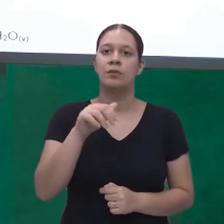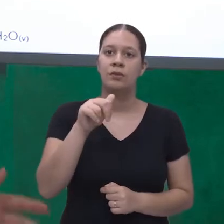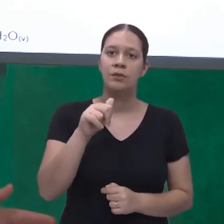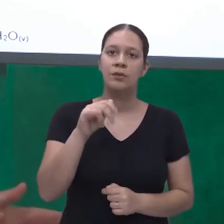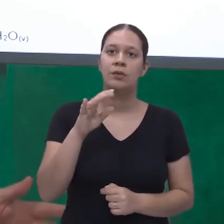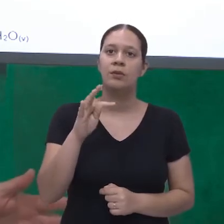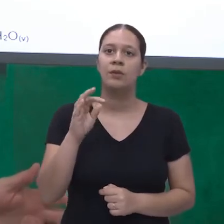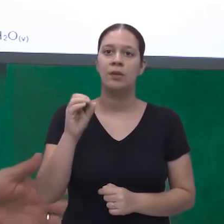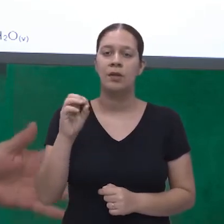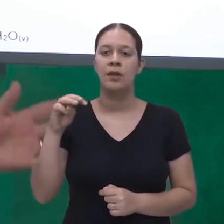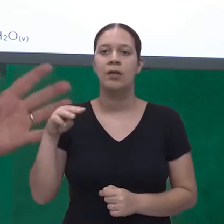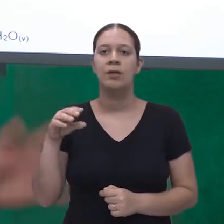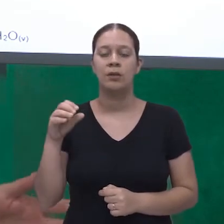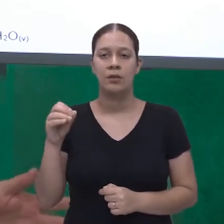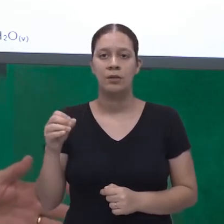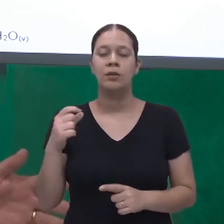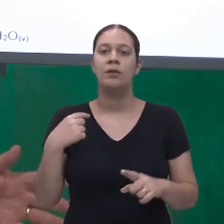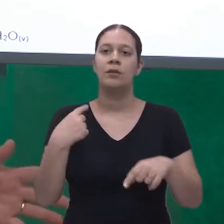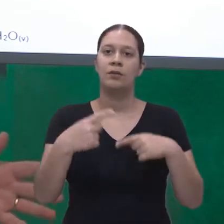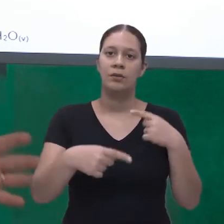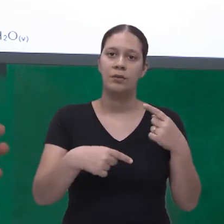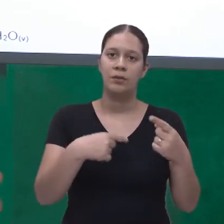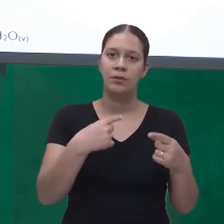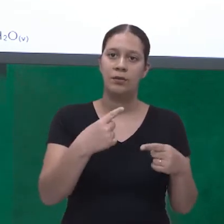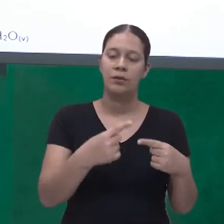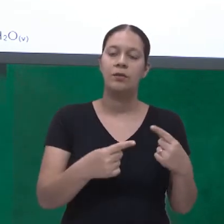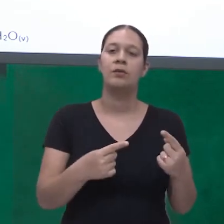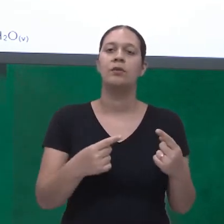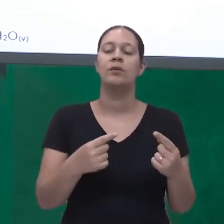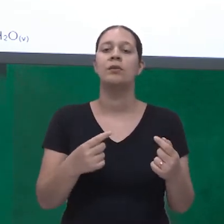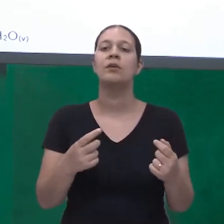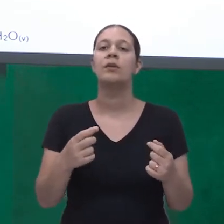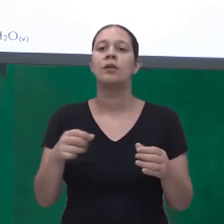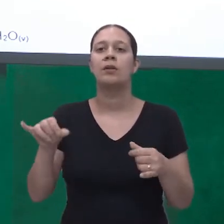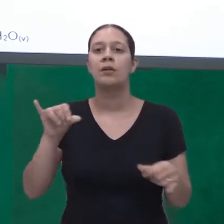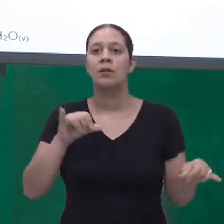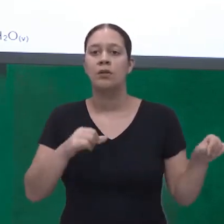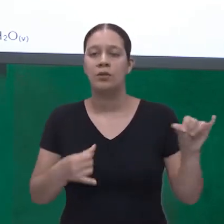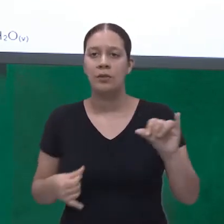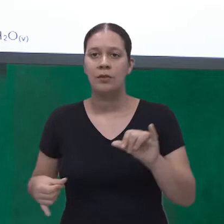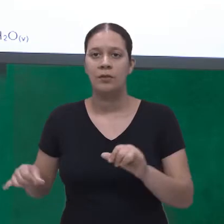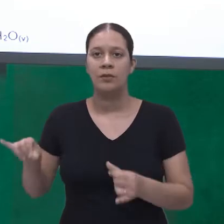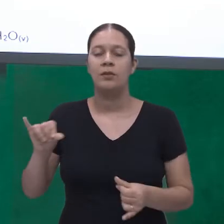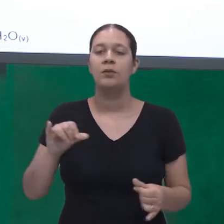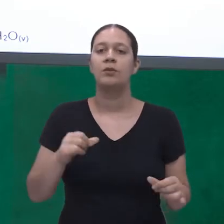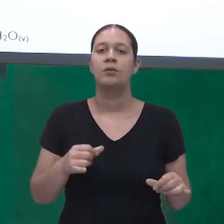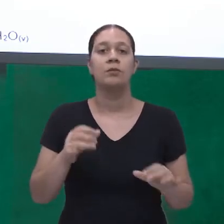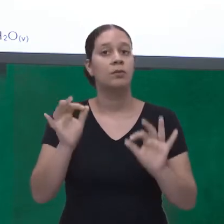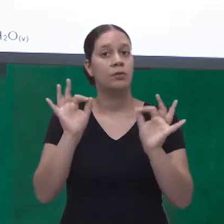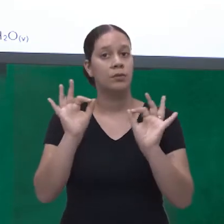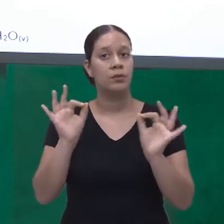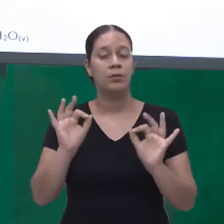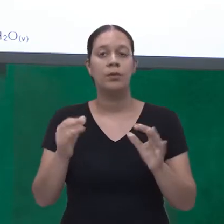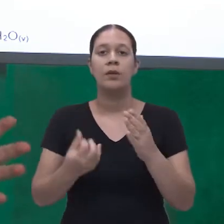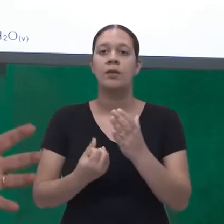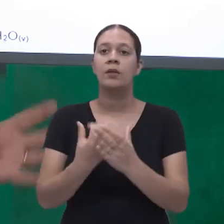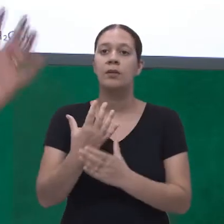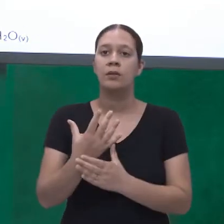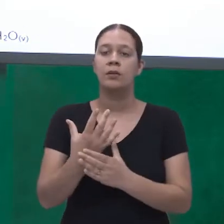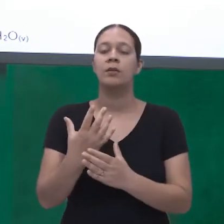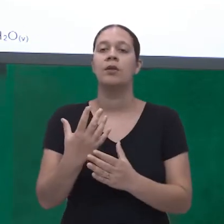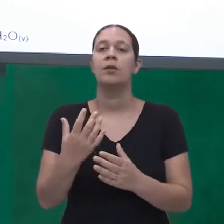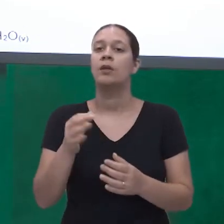quantidade depois de átomos. Então, os átomos, numa reação química, não são criados nem destruídos, apenas